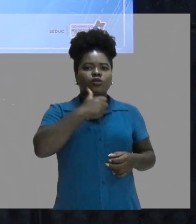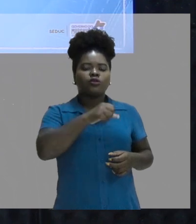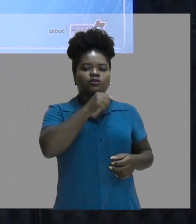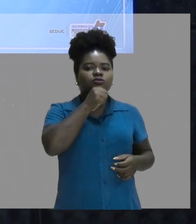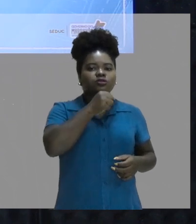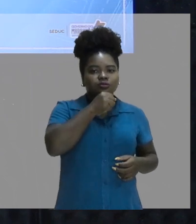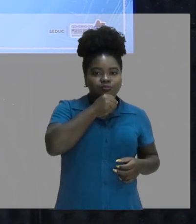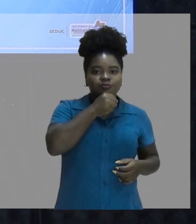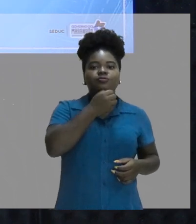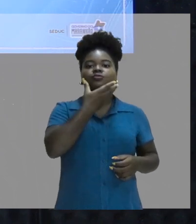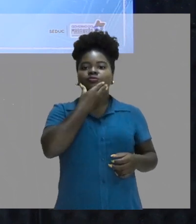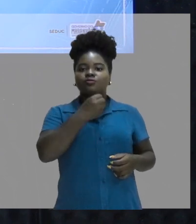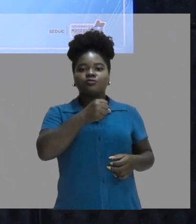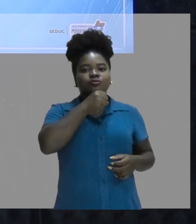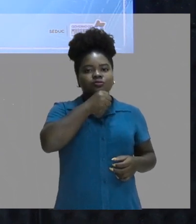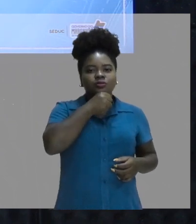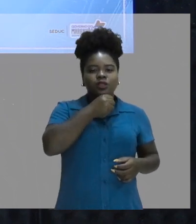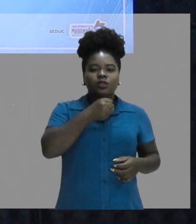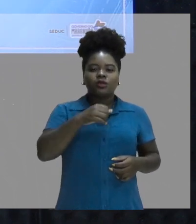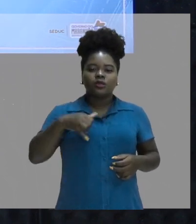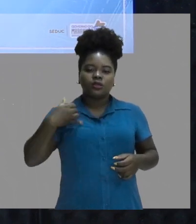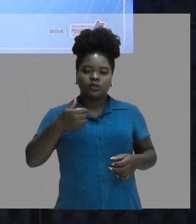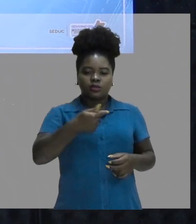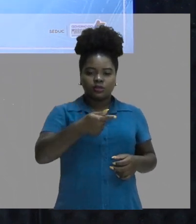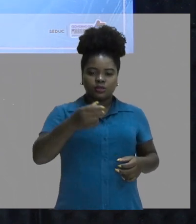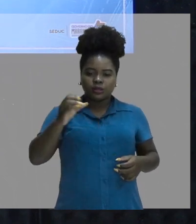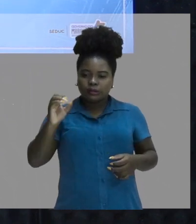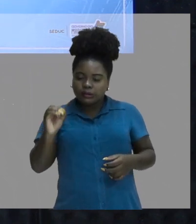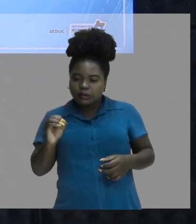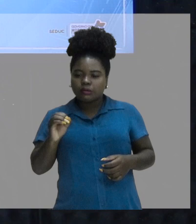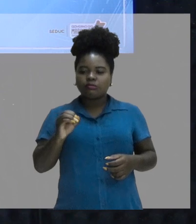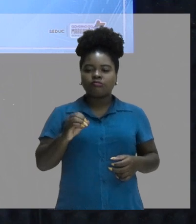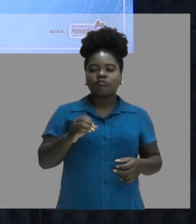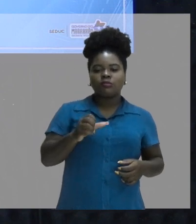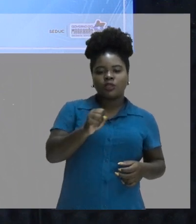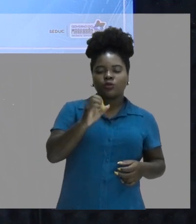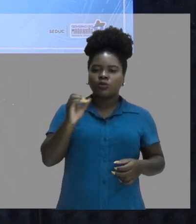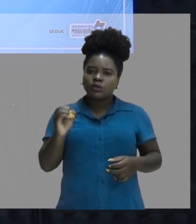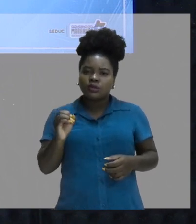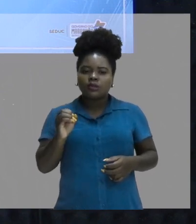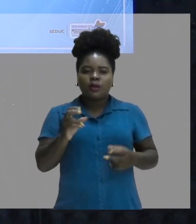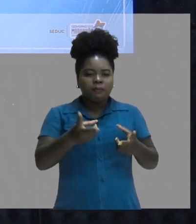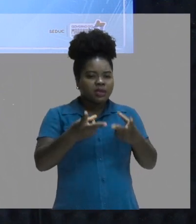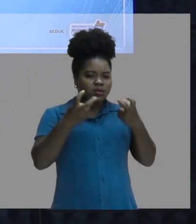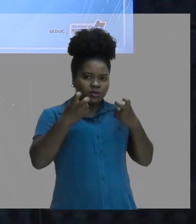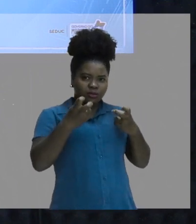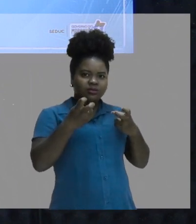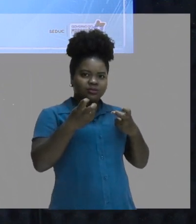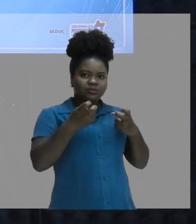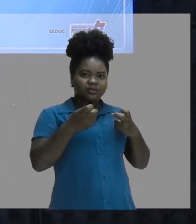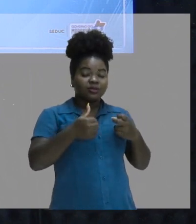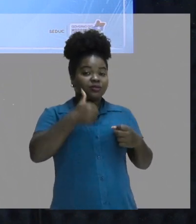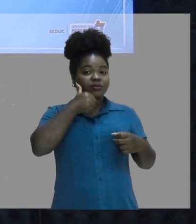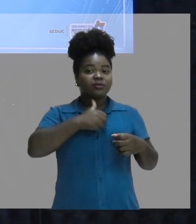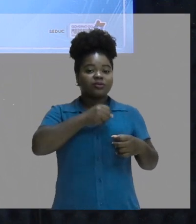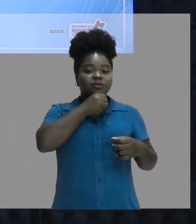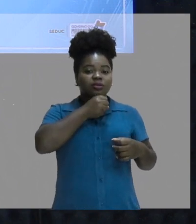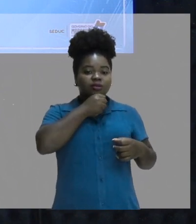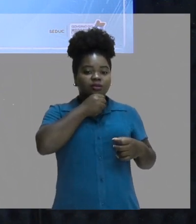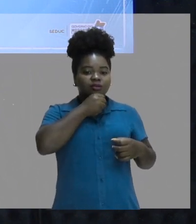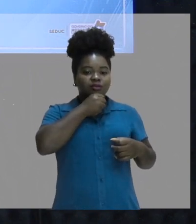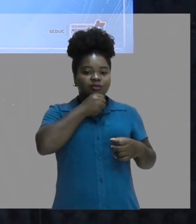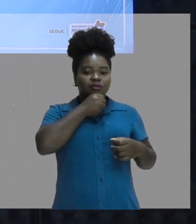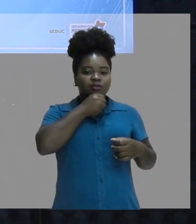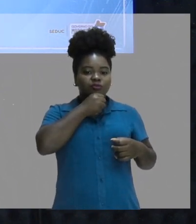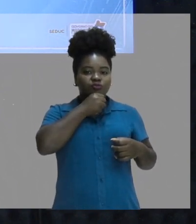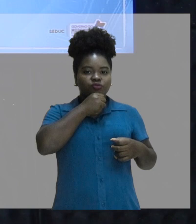anos, a gente começa a visualizar eles ficando menorzinhos. Por que que eles vão ficando menorzinhos? Por que que eles vão ficando mais curvados?